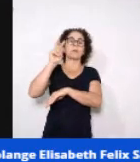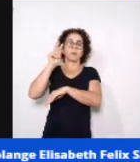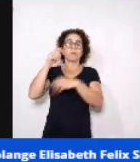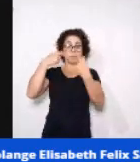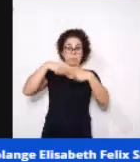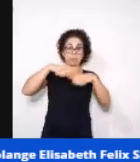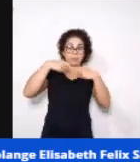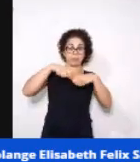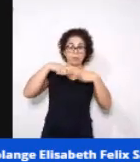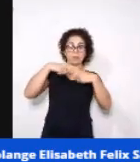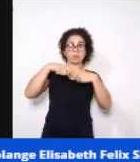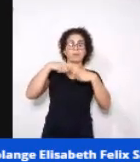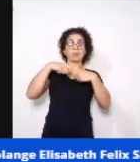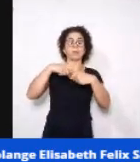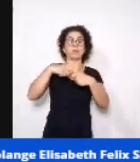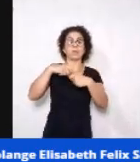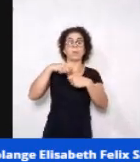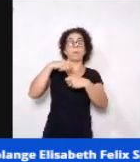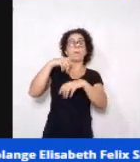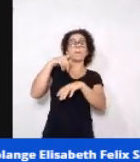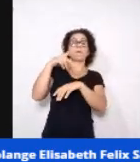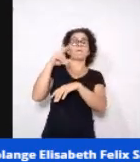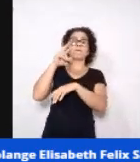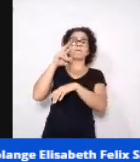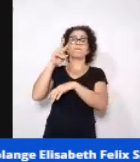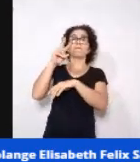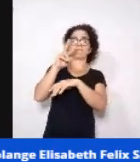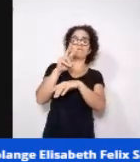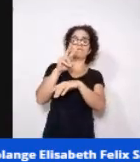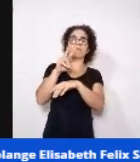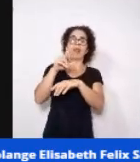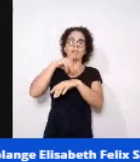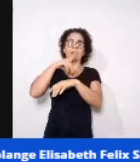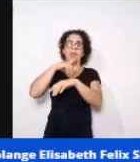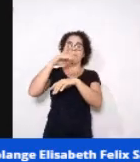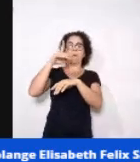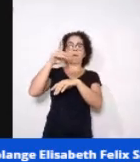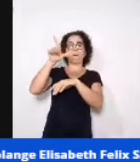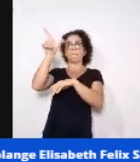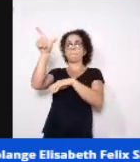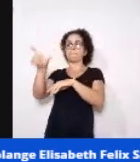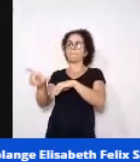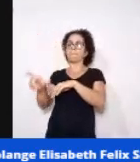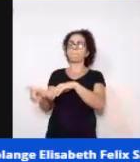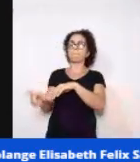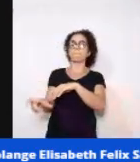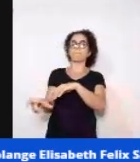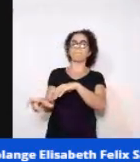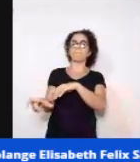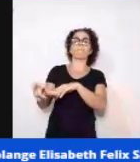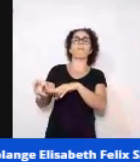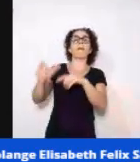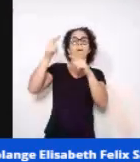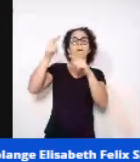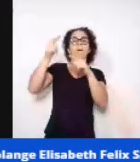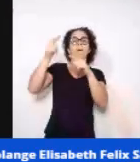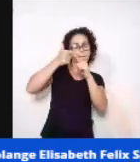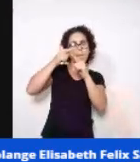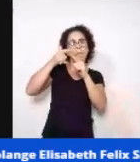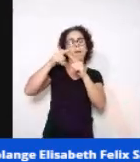No filme tem um personagem que ele diz o seguinte: esse é o problema da dor. Ela precisa ser sentida.